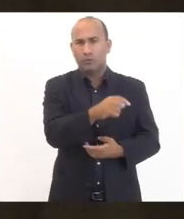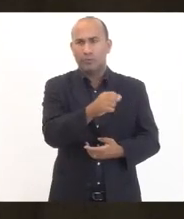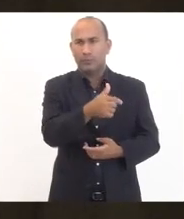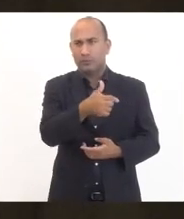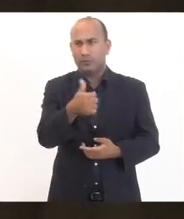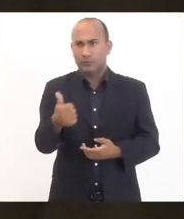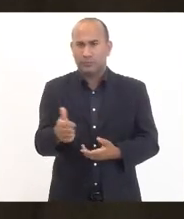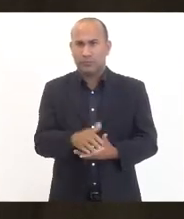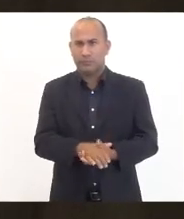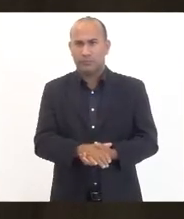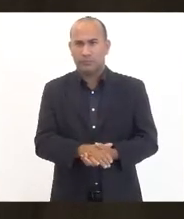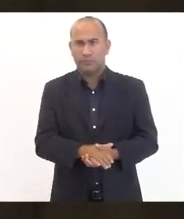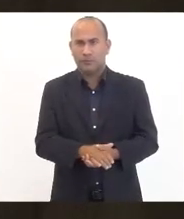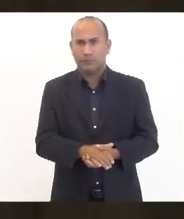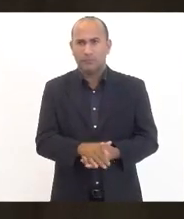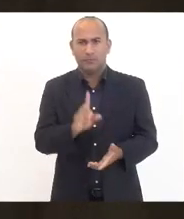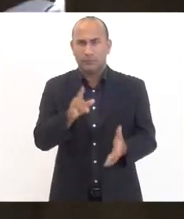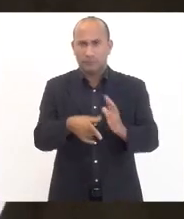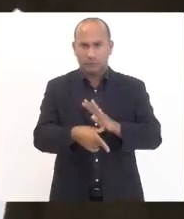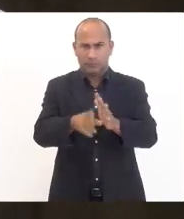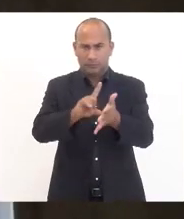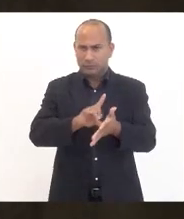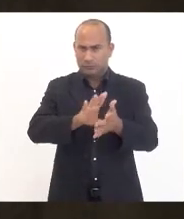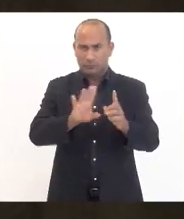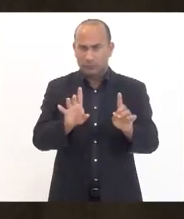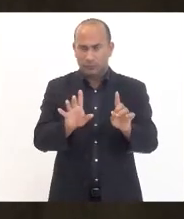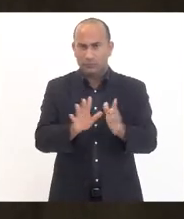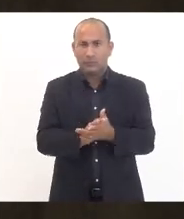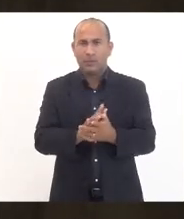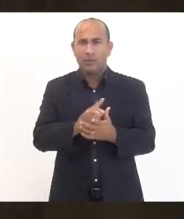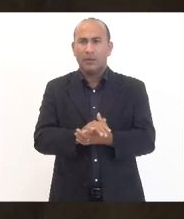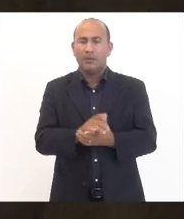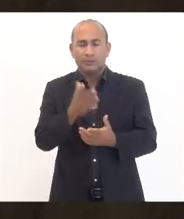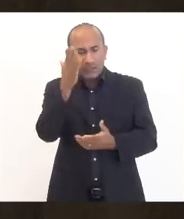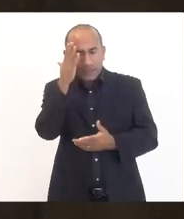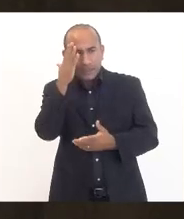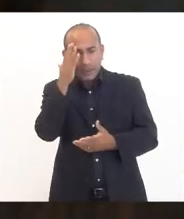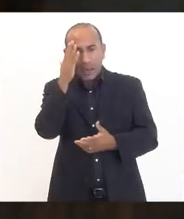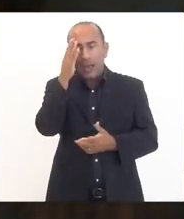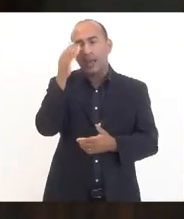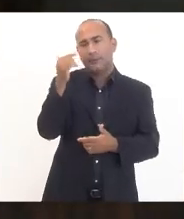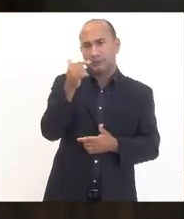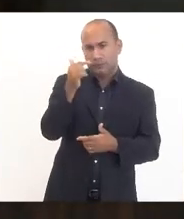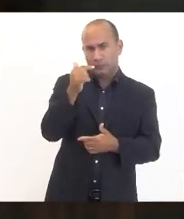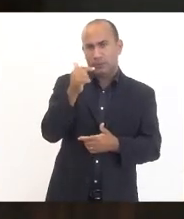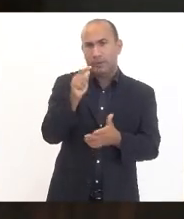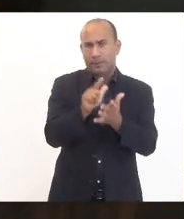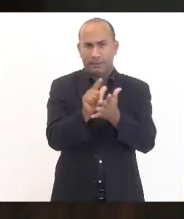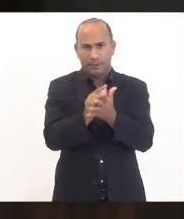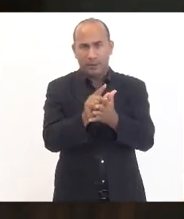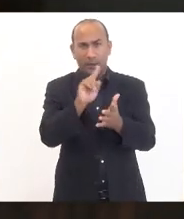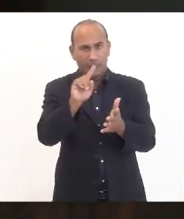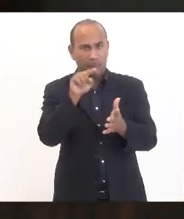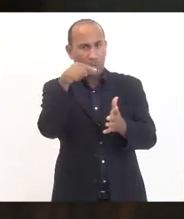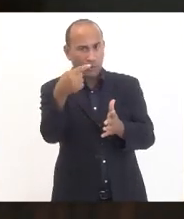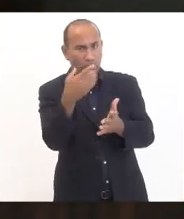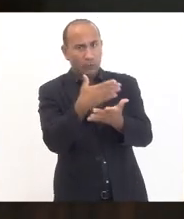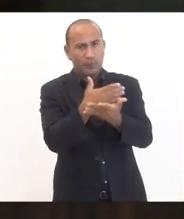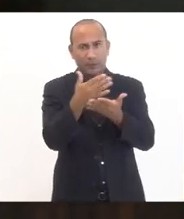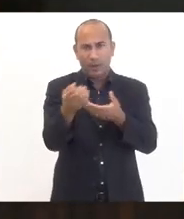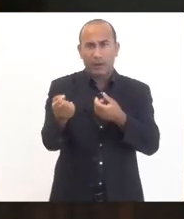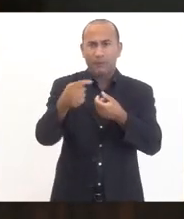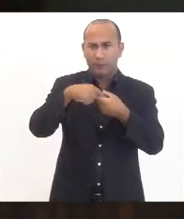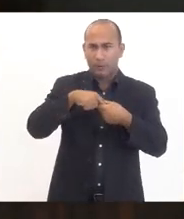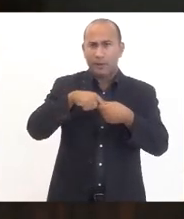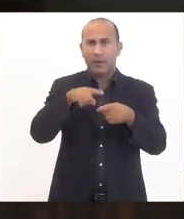4668-2021... Mas olha só, não vamos antecipar. Não, é isso que eu queria saber. Não, porque esse projeto está na segunda pauta. Ah, aqui. Ok. Aí, lá na entrada da pauta, a gente volta o que